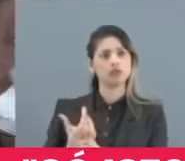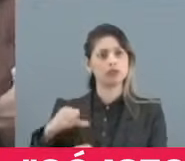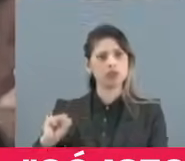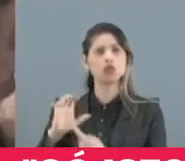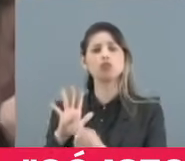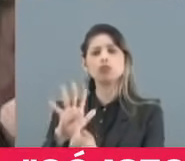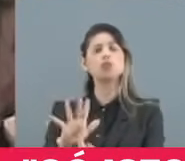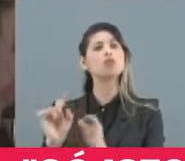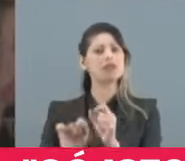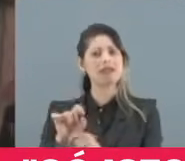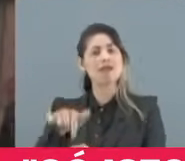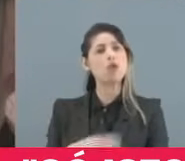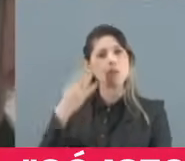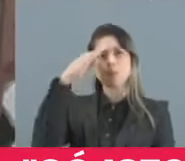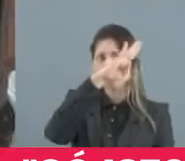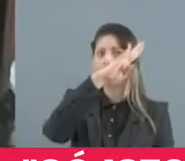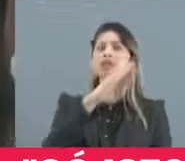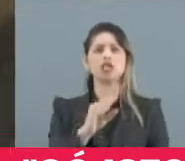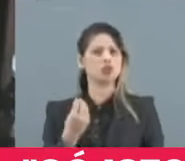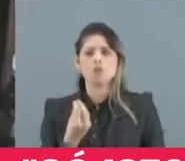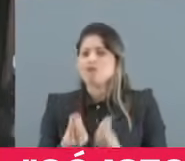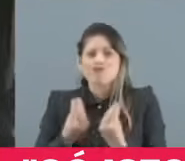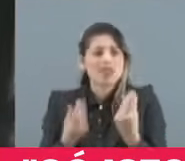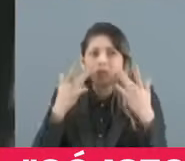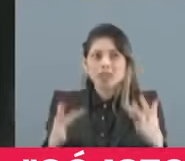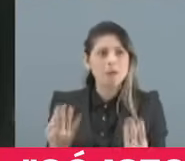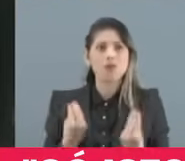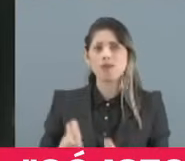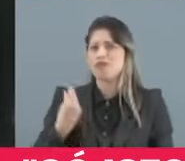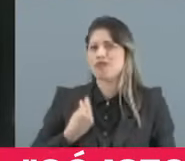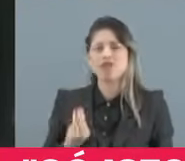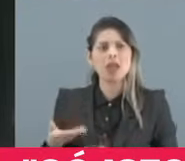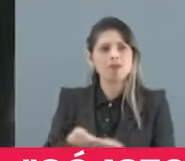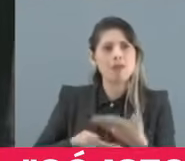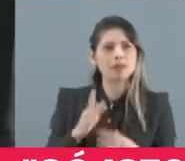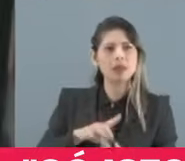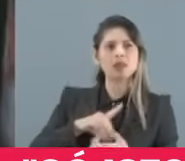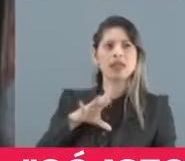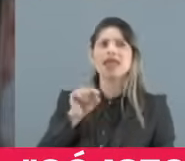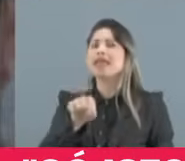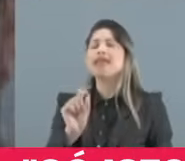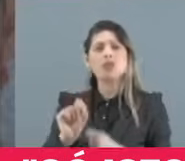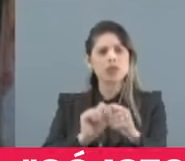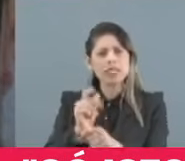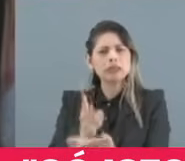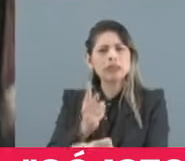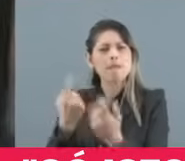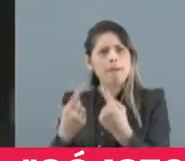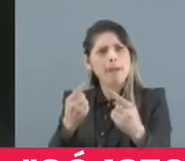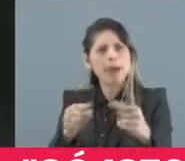porque foi um presidente que não demonstrou que não sabe viver numa democracia, que sistematicamente atacou as